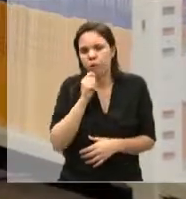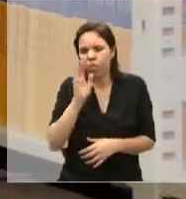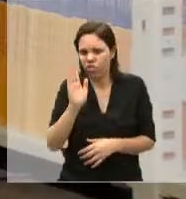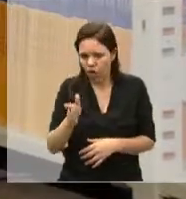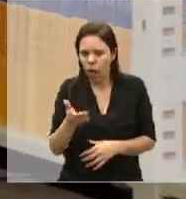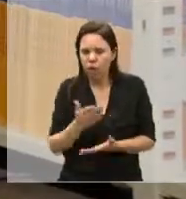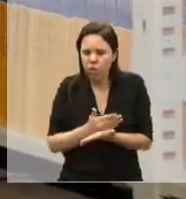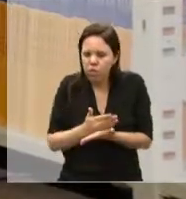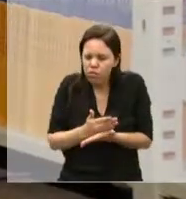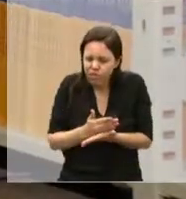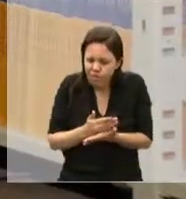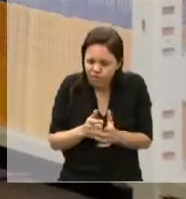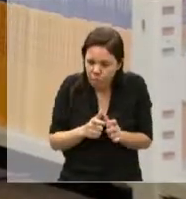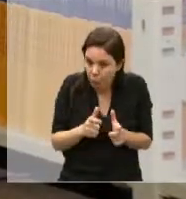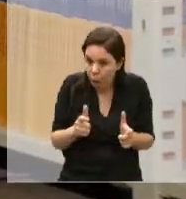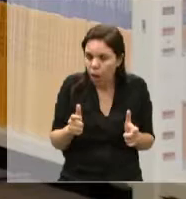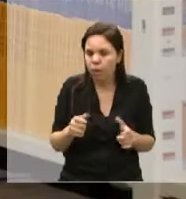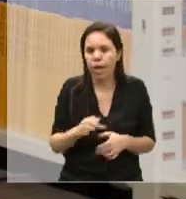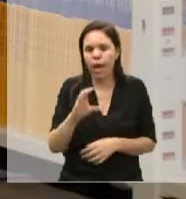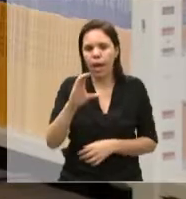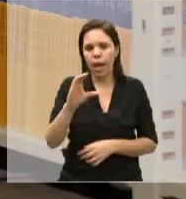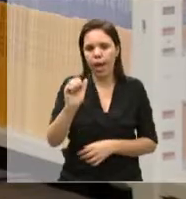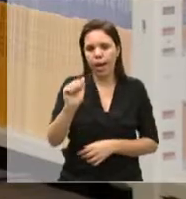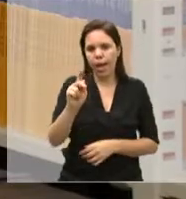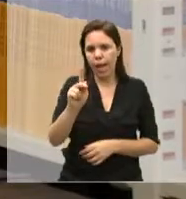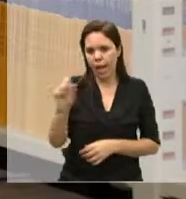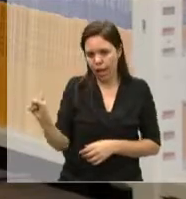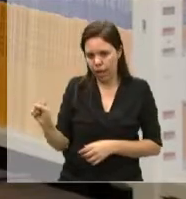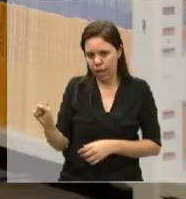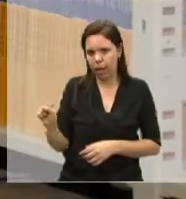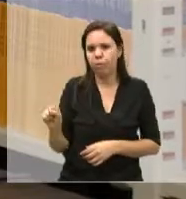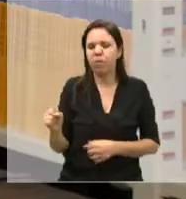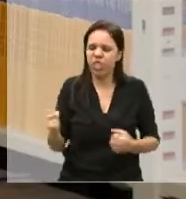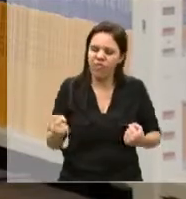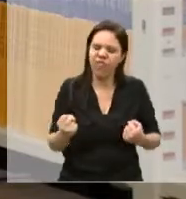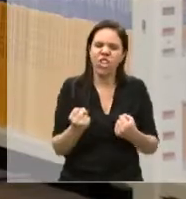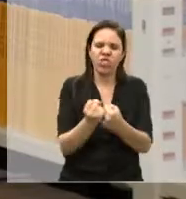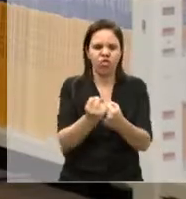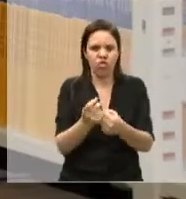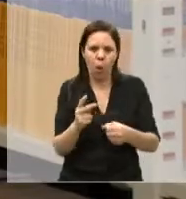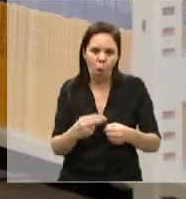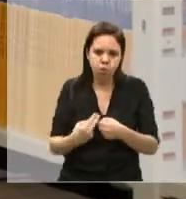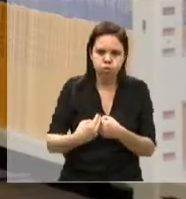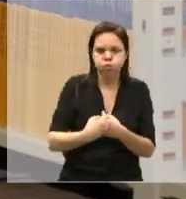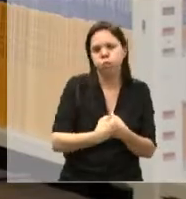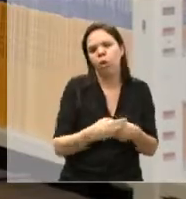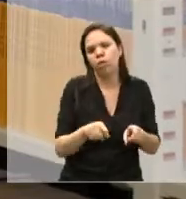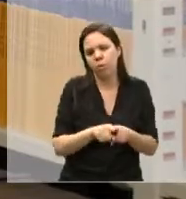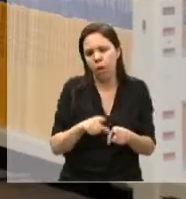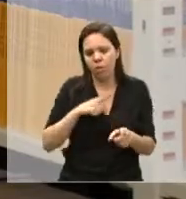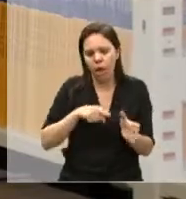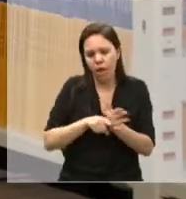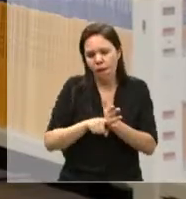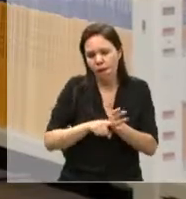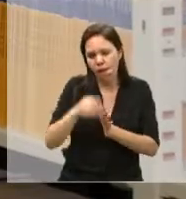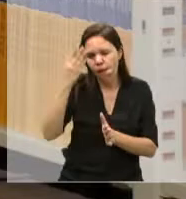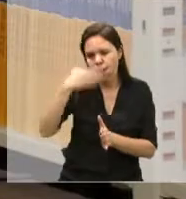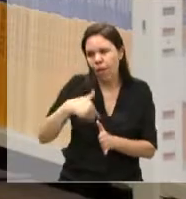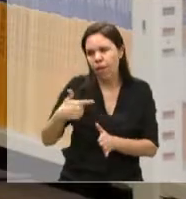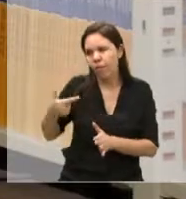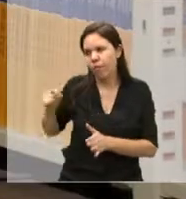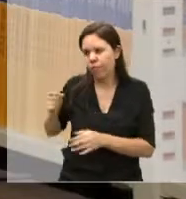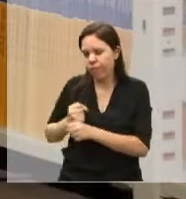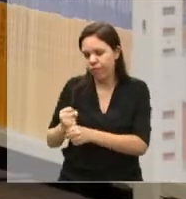grande crescimento. A CAPES investiu muito nisso. A Unicamp, nós temos um estudo que nos últimos